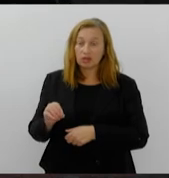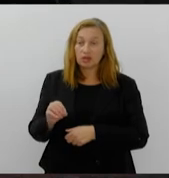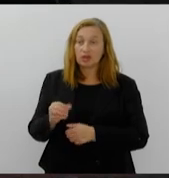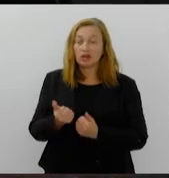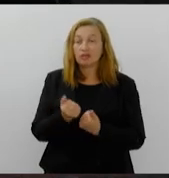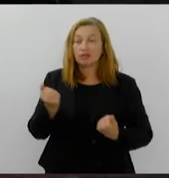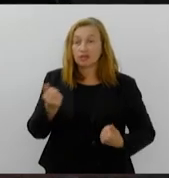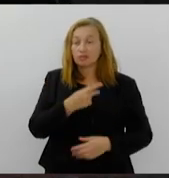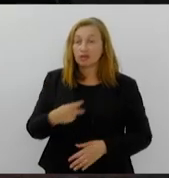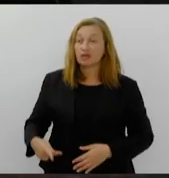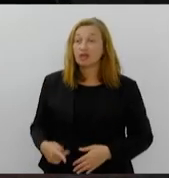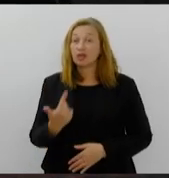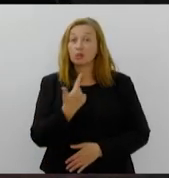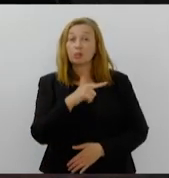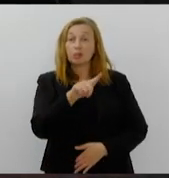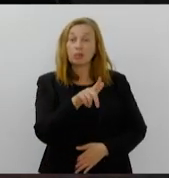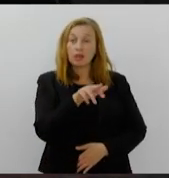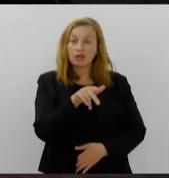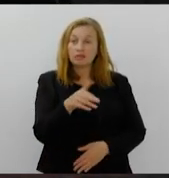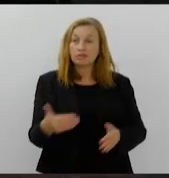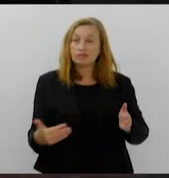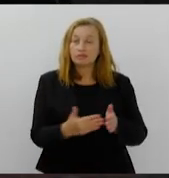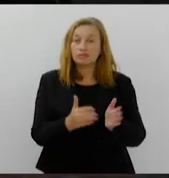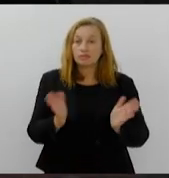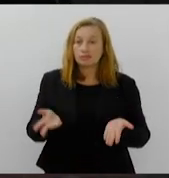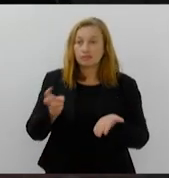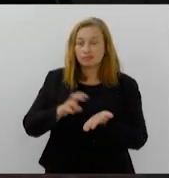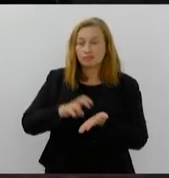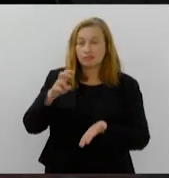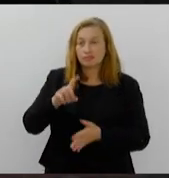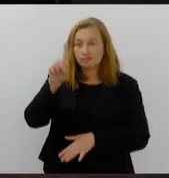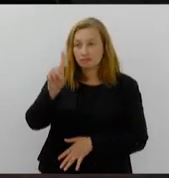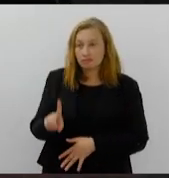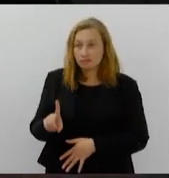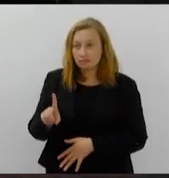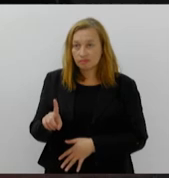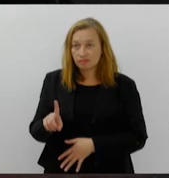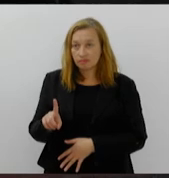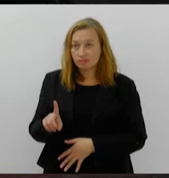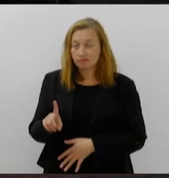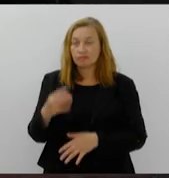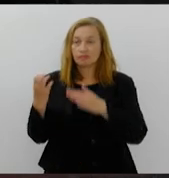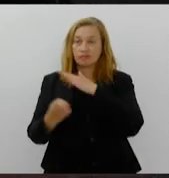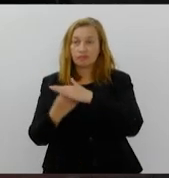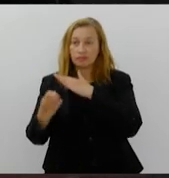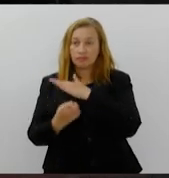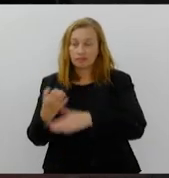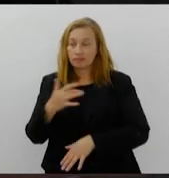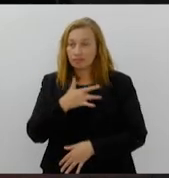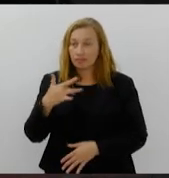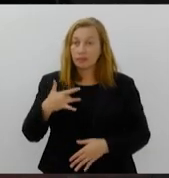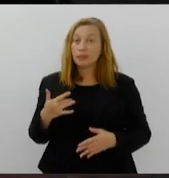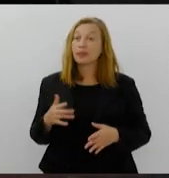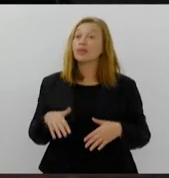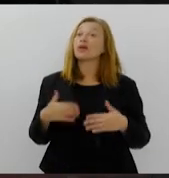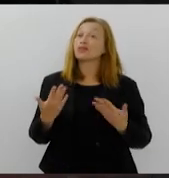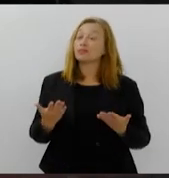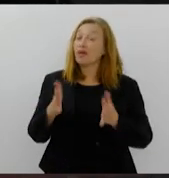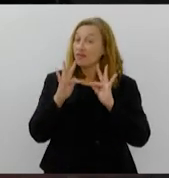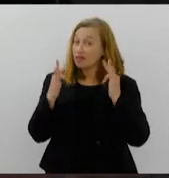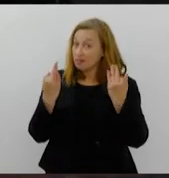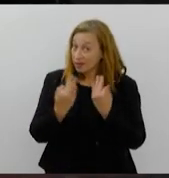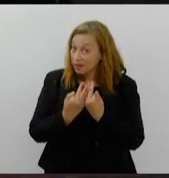irmã era, até hoje de manhã, diretora da Fundação de Saúde. Ou seja, a